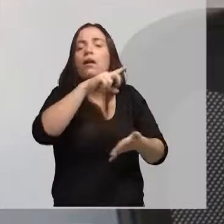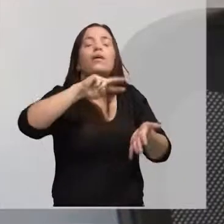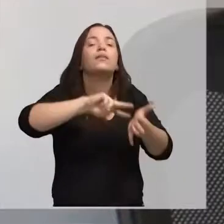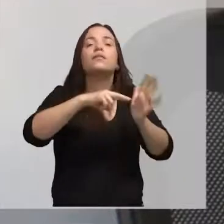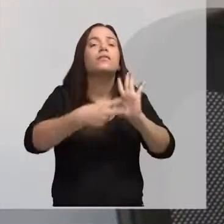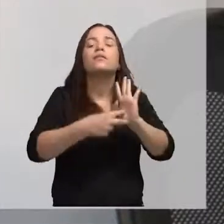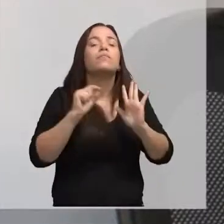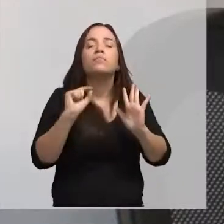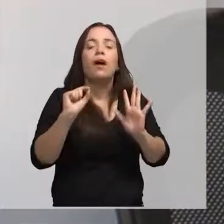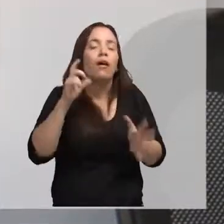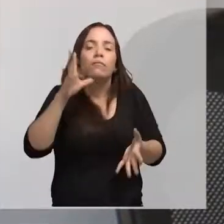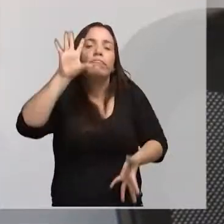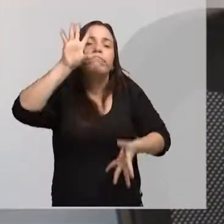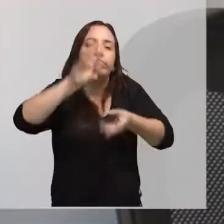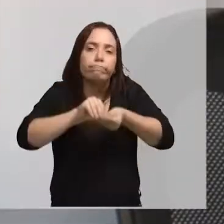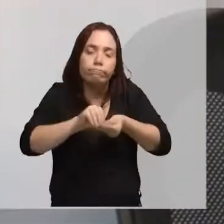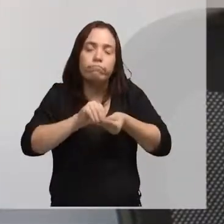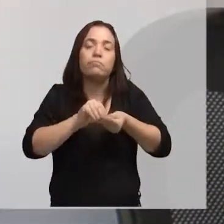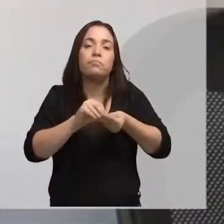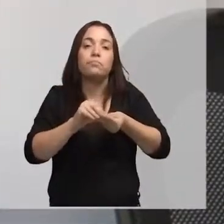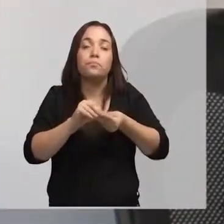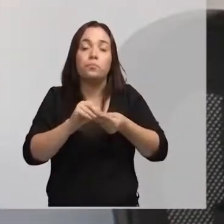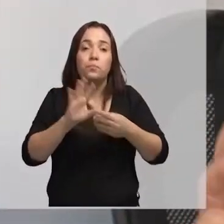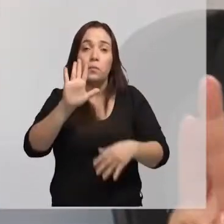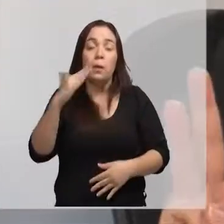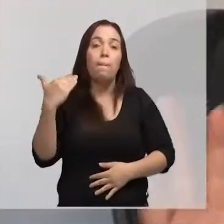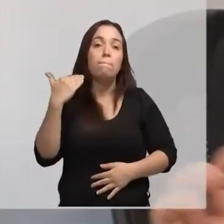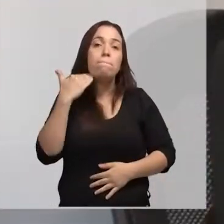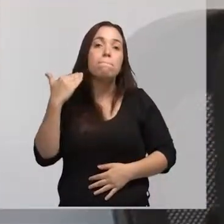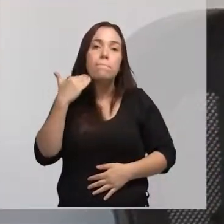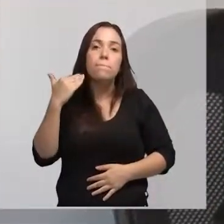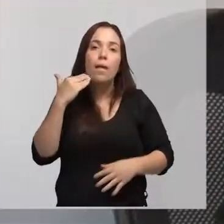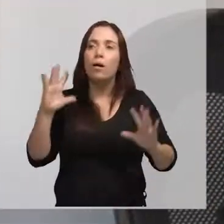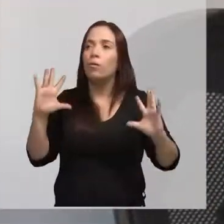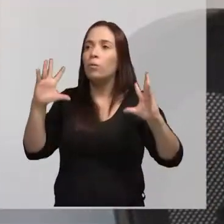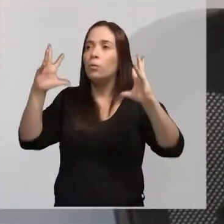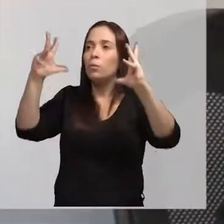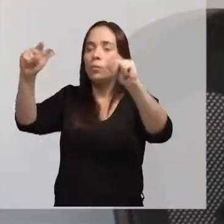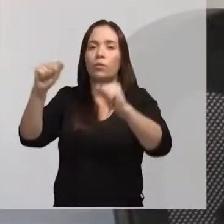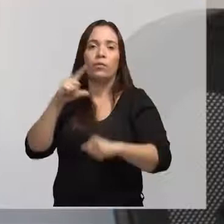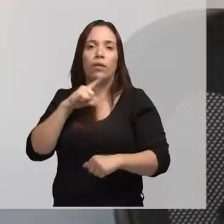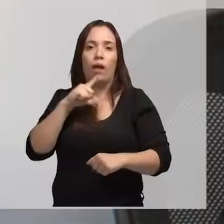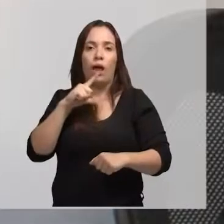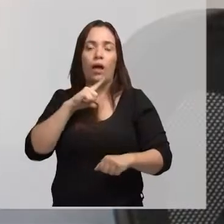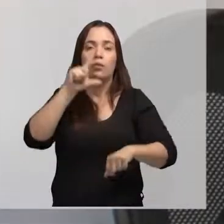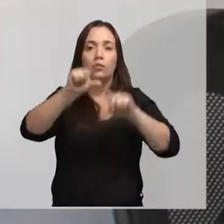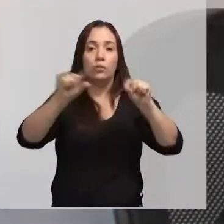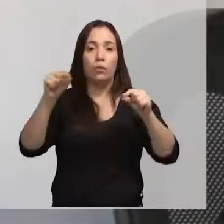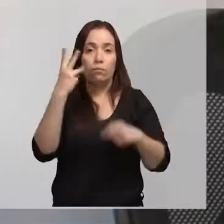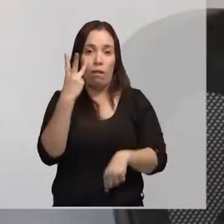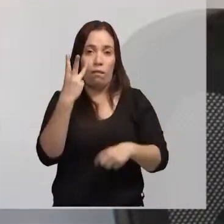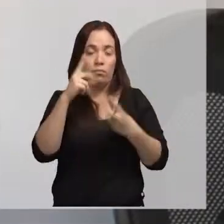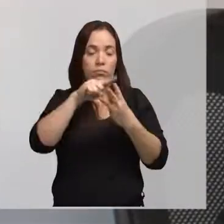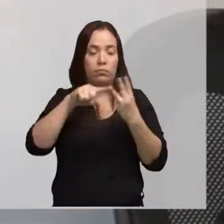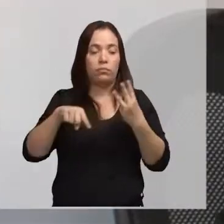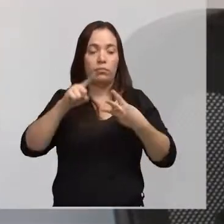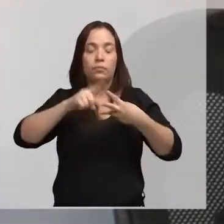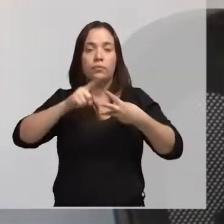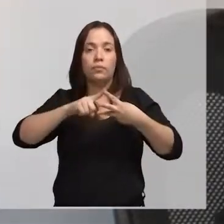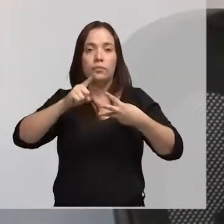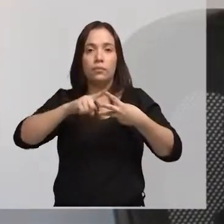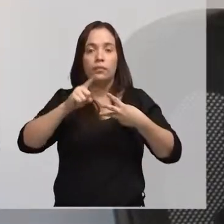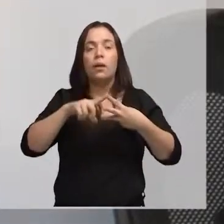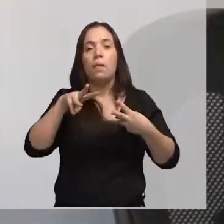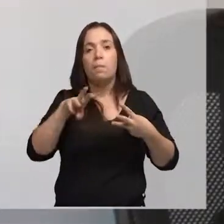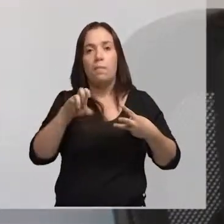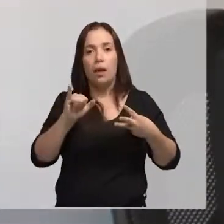objetiva. O mercado financeiro tem 3 candidatos. O mais conhecido é Henrique